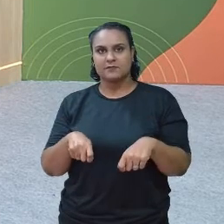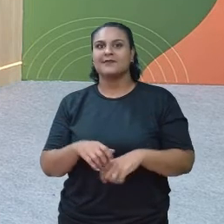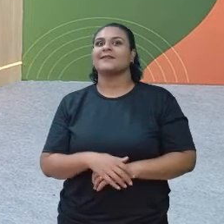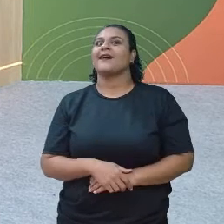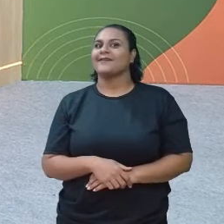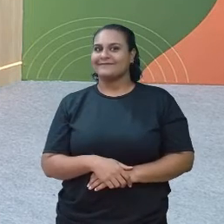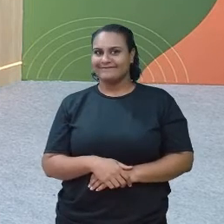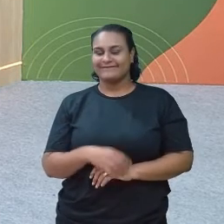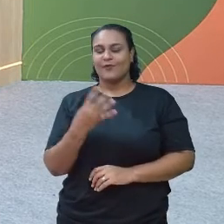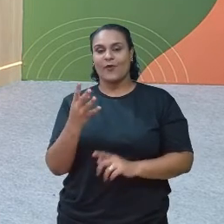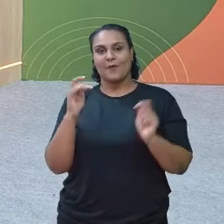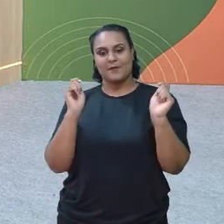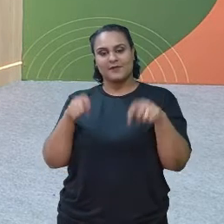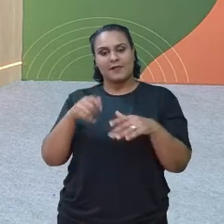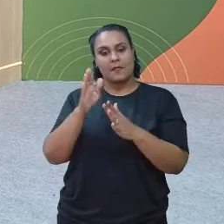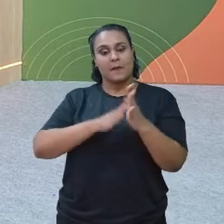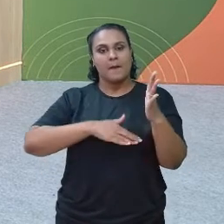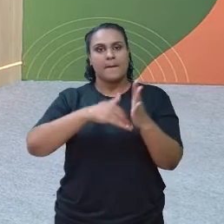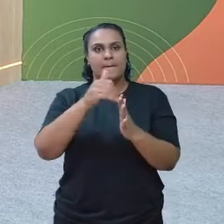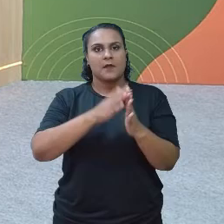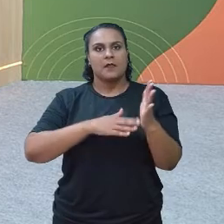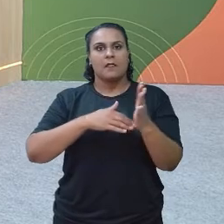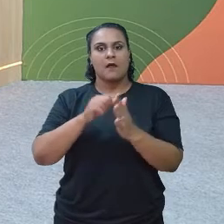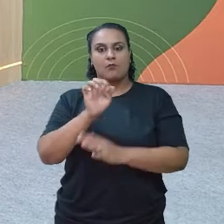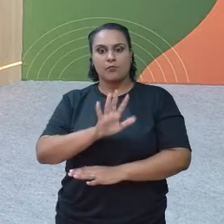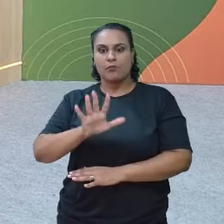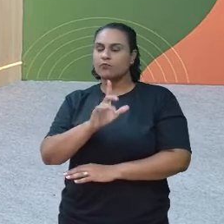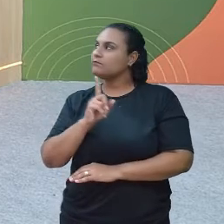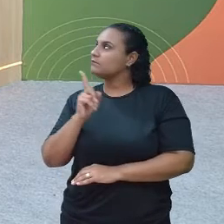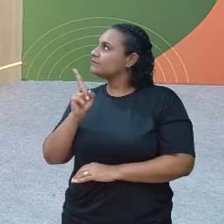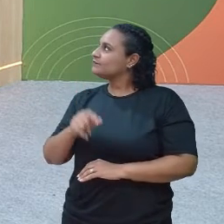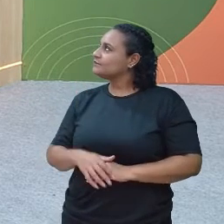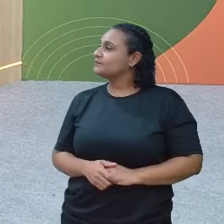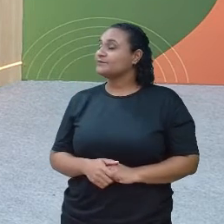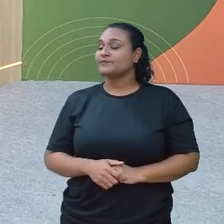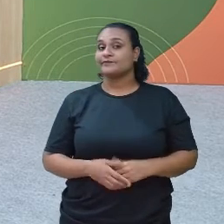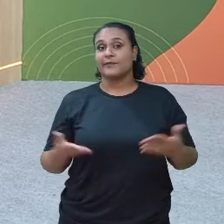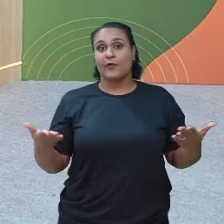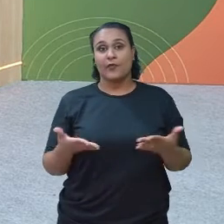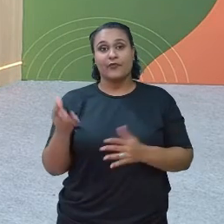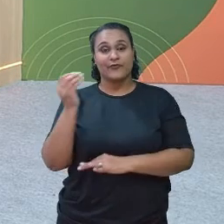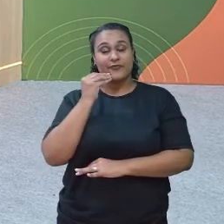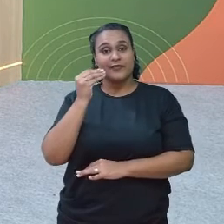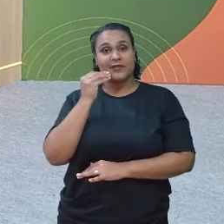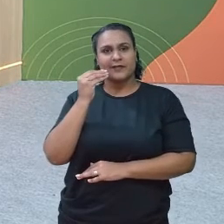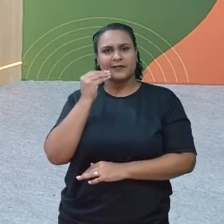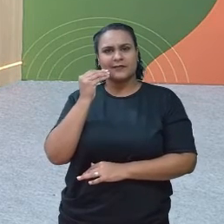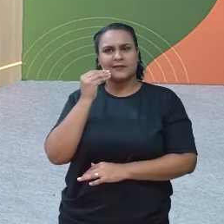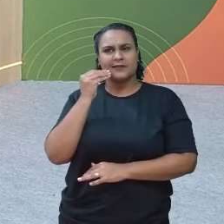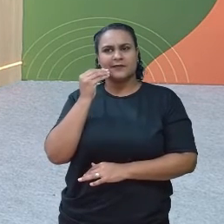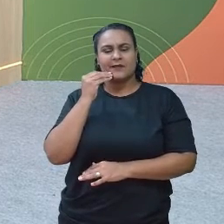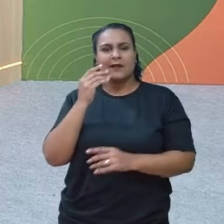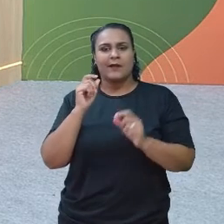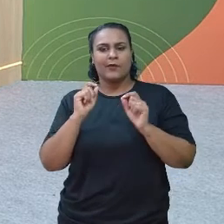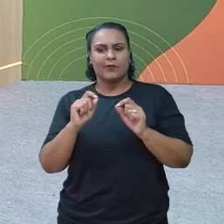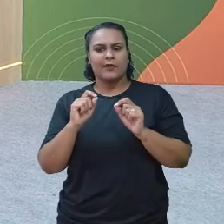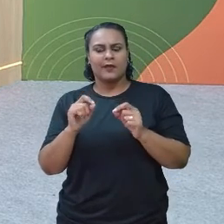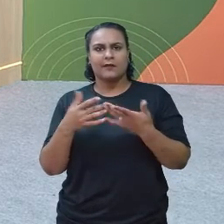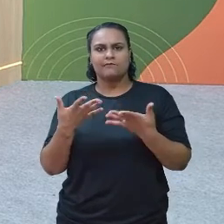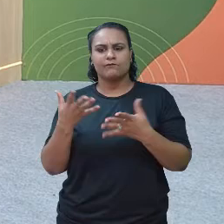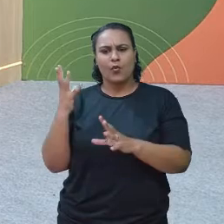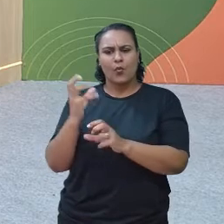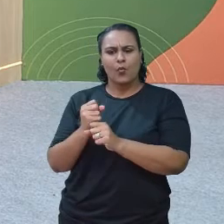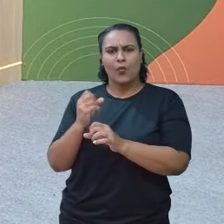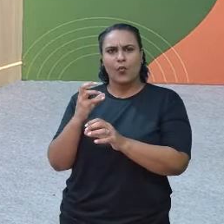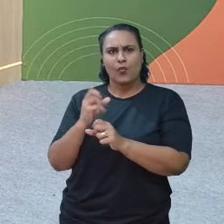4 maneiras de eu pintar essa região, tá certo? Então hoje a gente vai tentar fazer uma passagem dessa